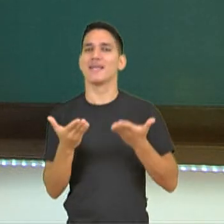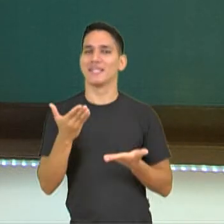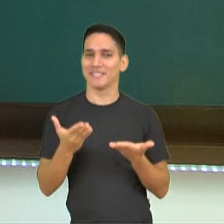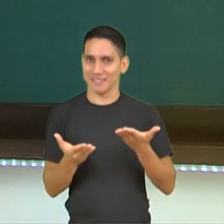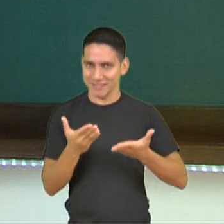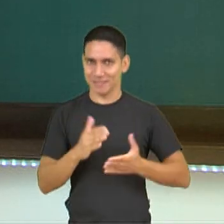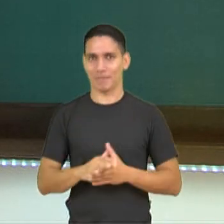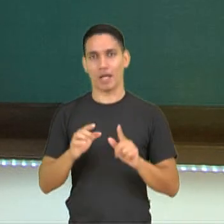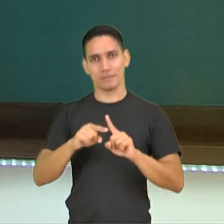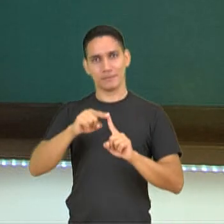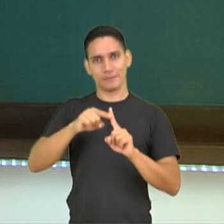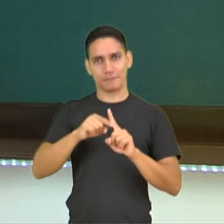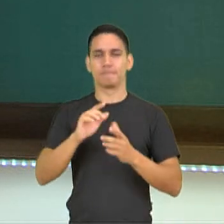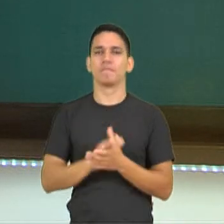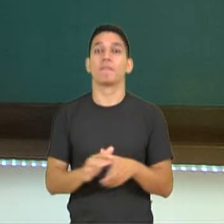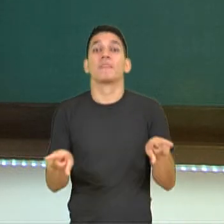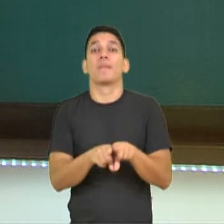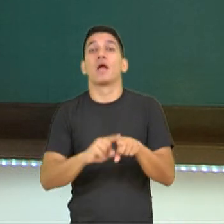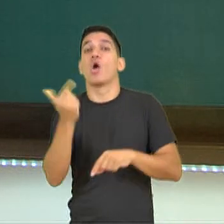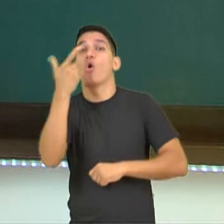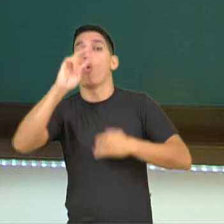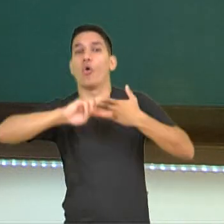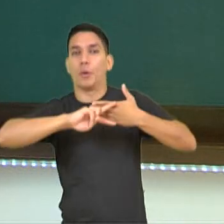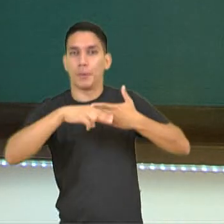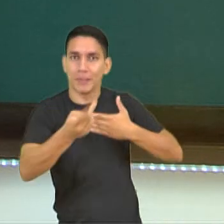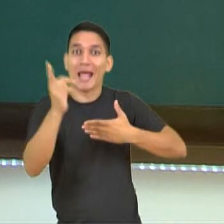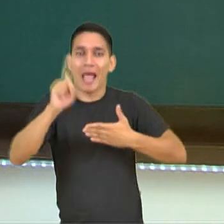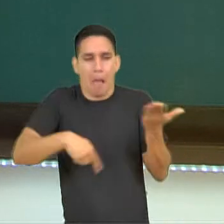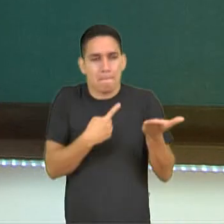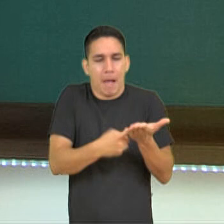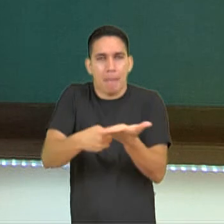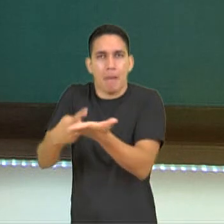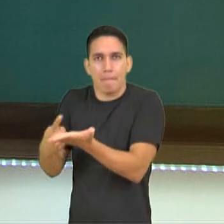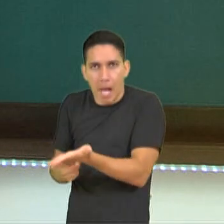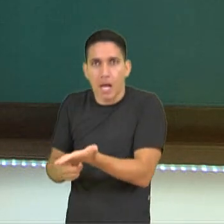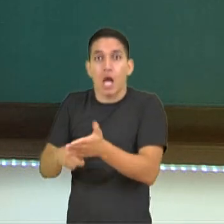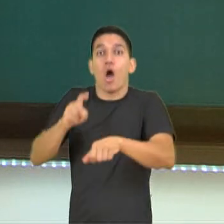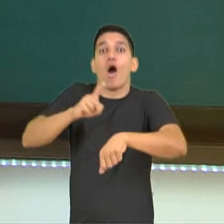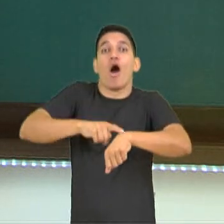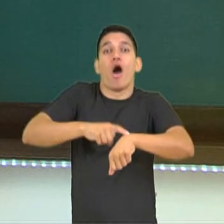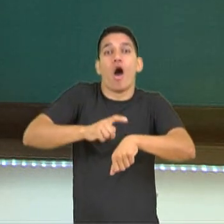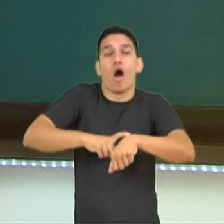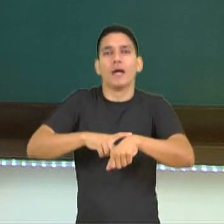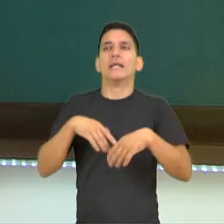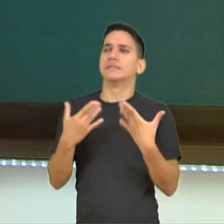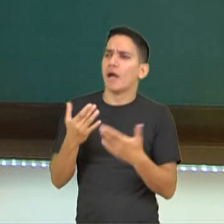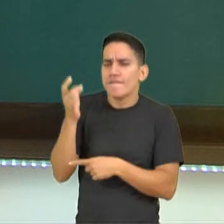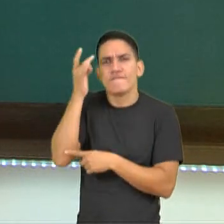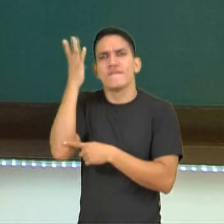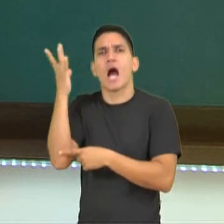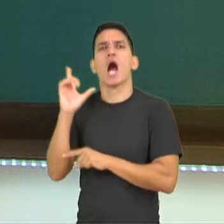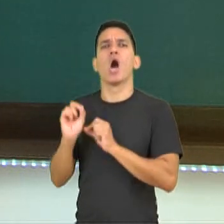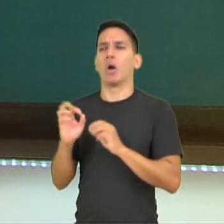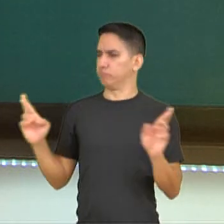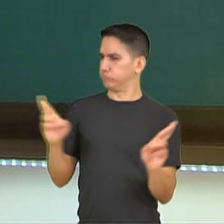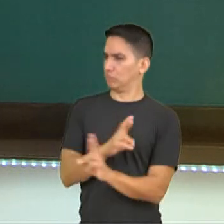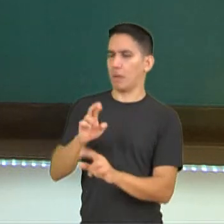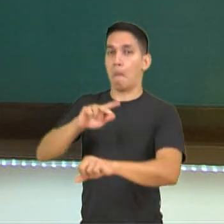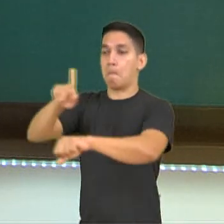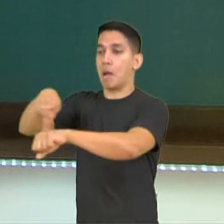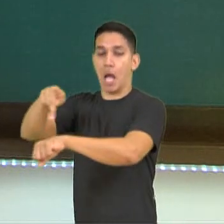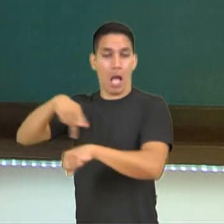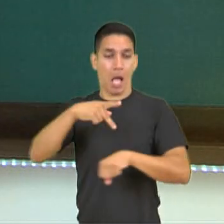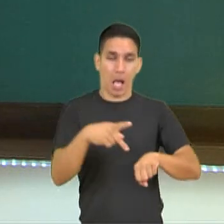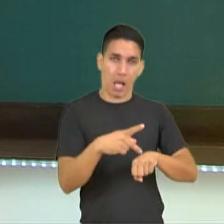consequência são os fusos horários. Então, para facilitar as relações entre os países, eles estabeleceram aí